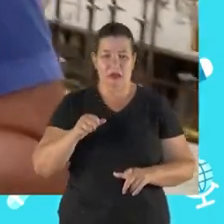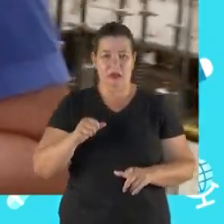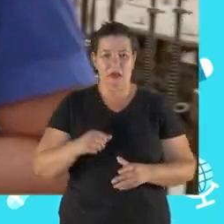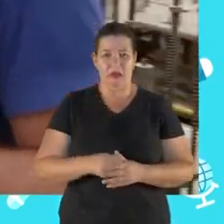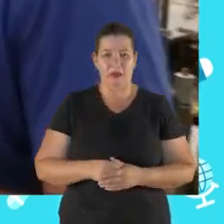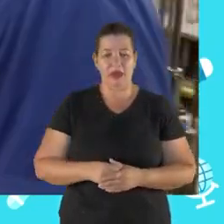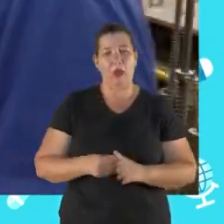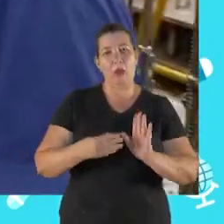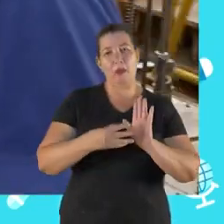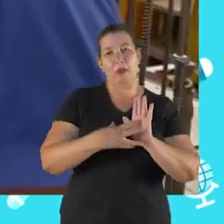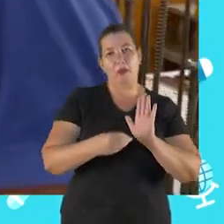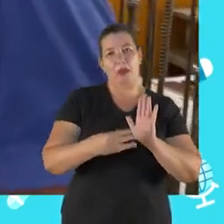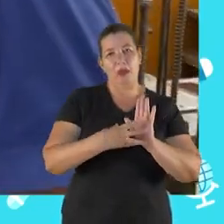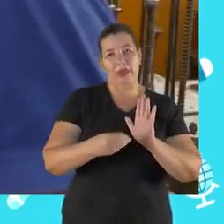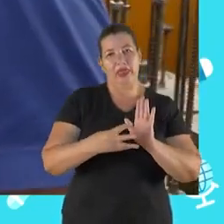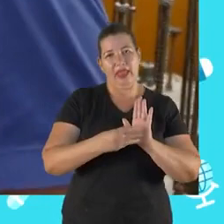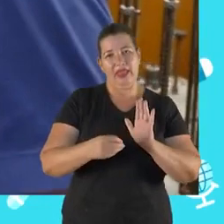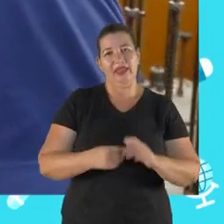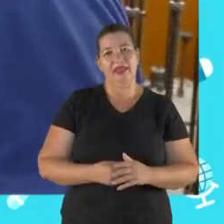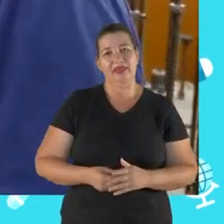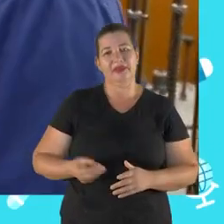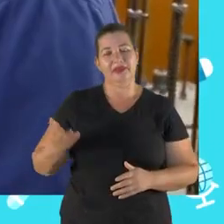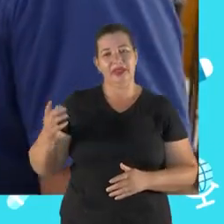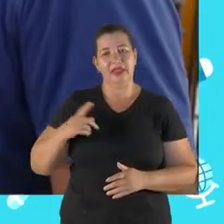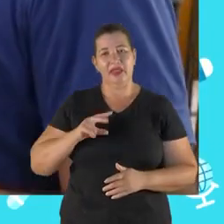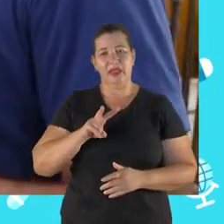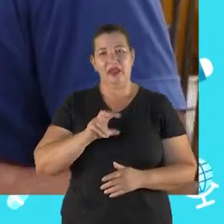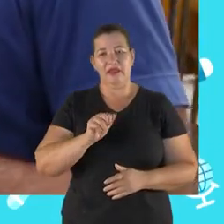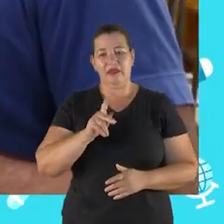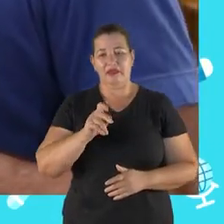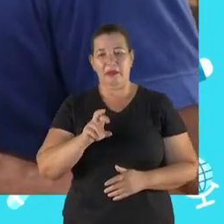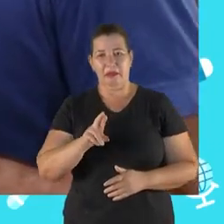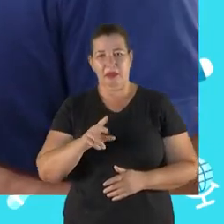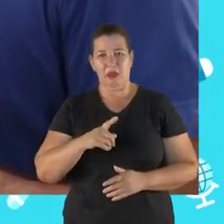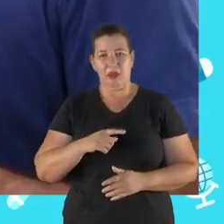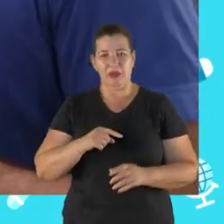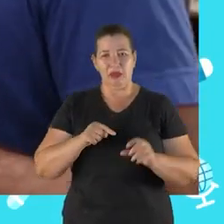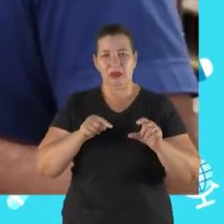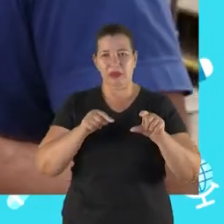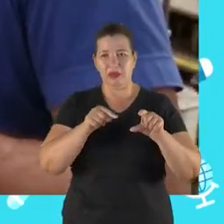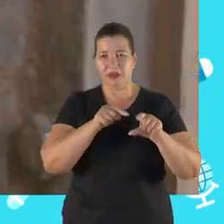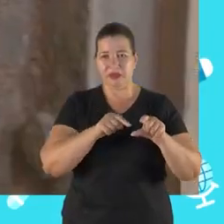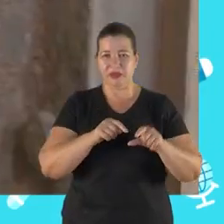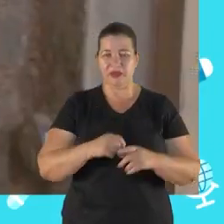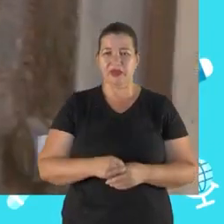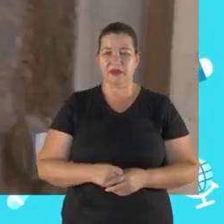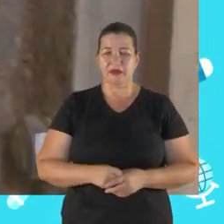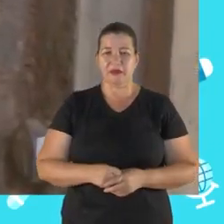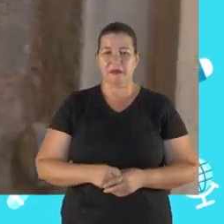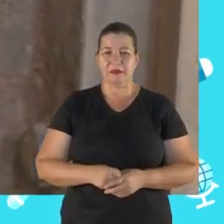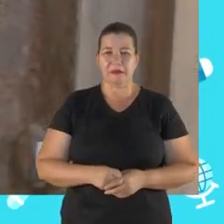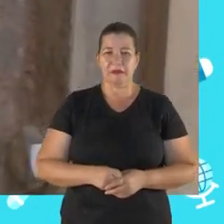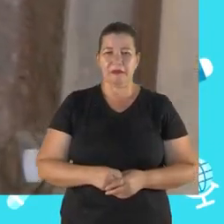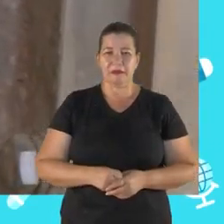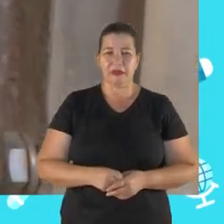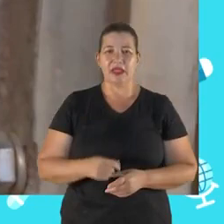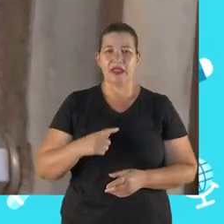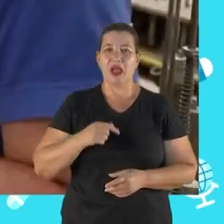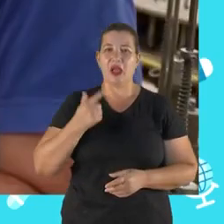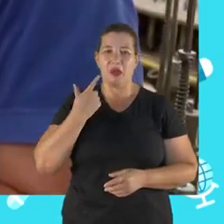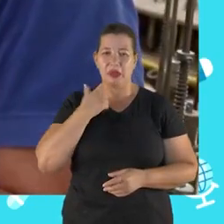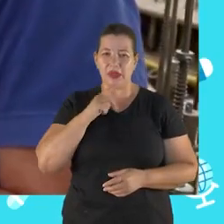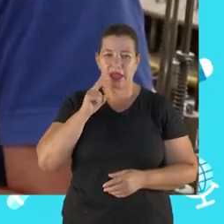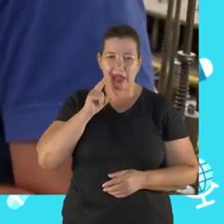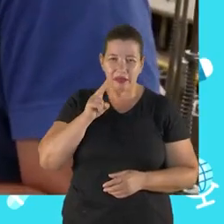molde, dessa forma. Vai entrar entre essas duas placas e aqui vai entrar um pouco de vapor. Por esses buraquinhos que você está vendo aqui, se você pegar uma peça